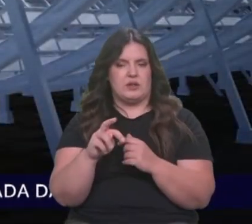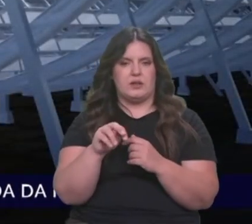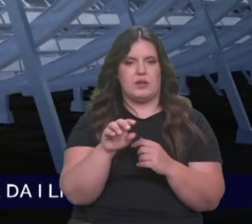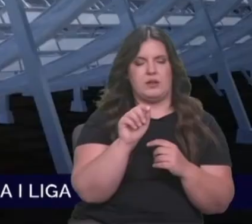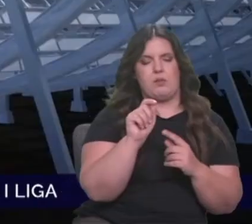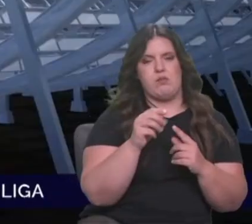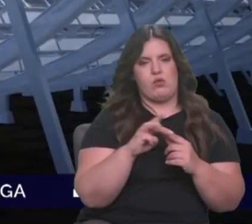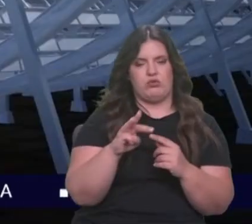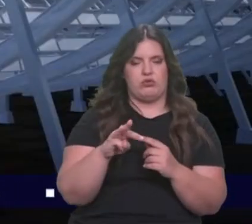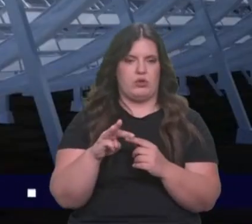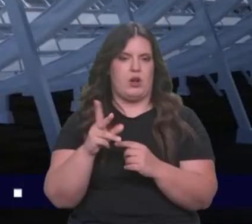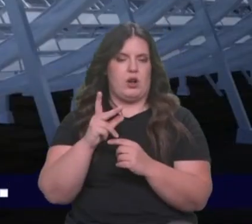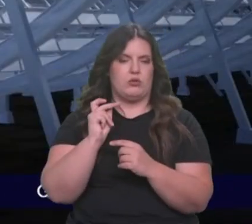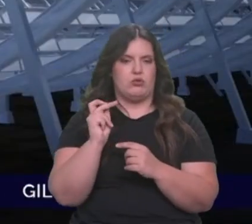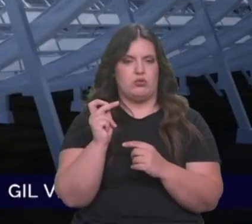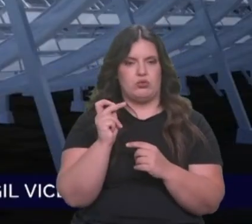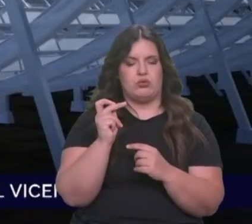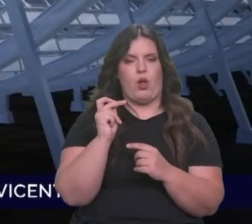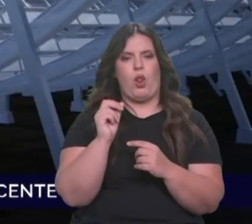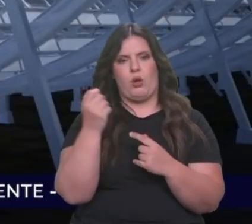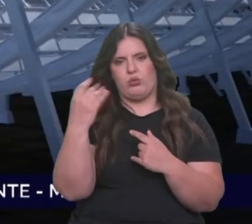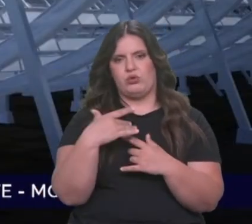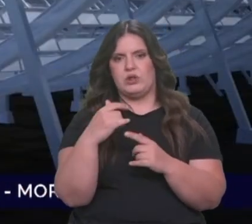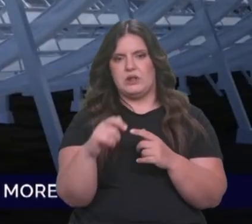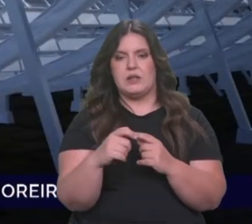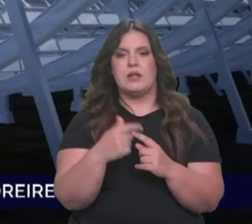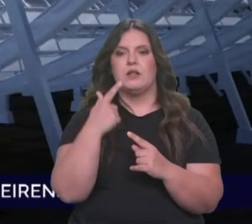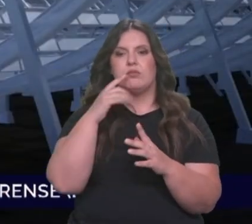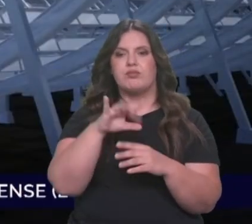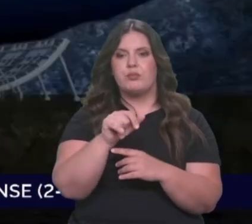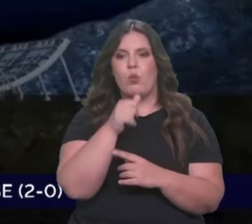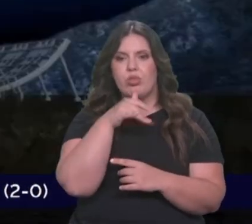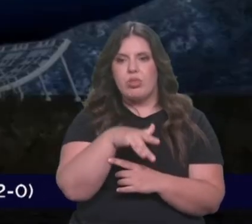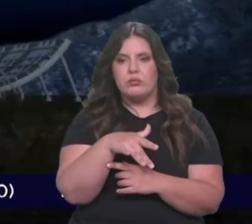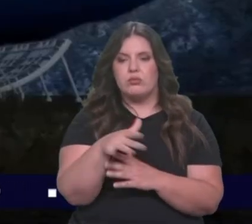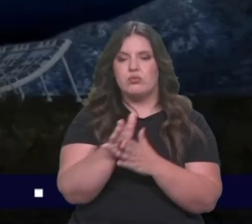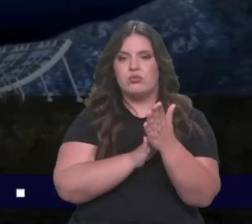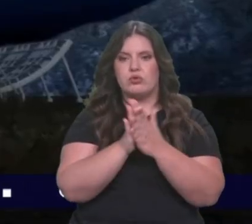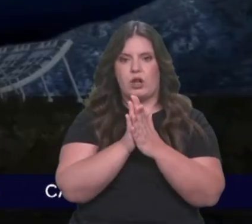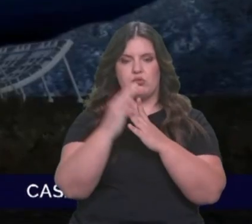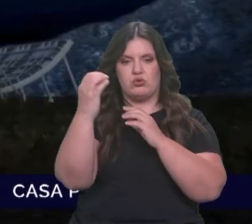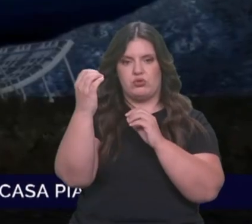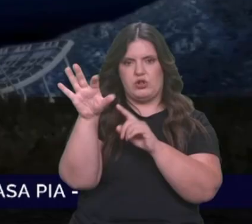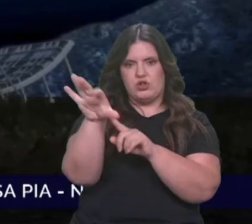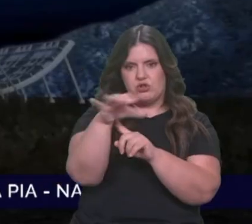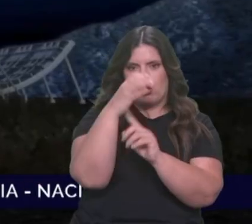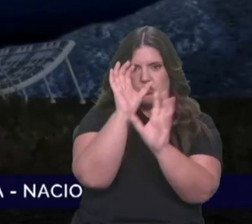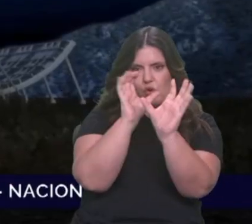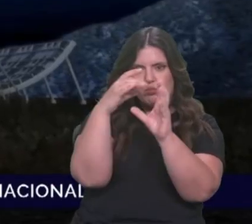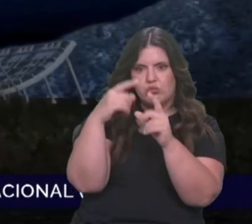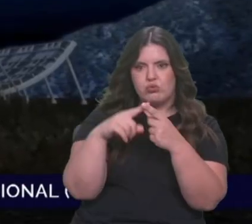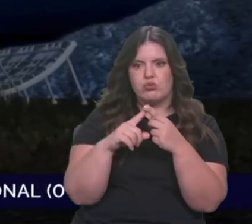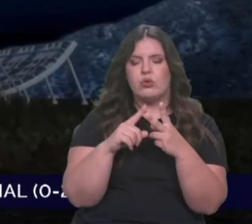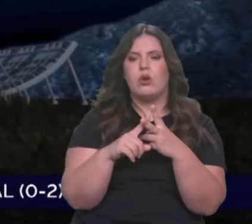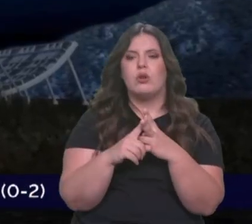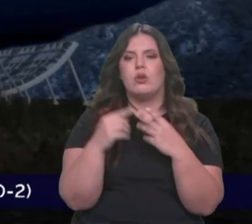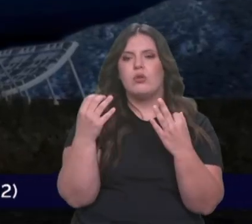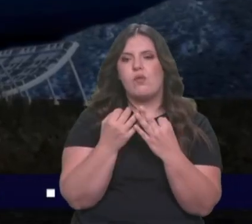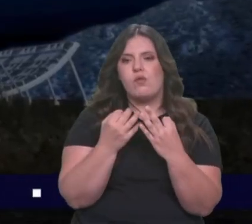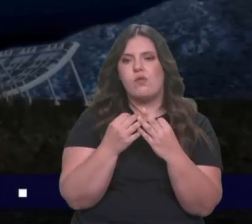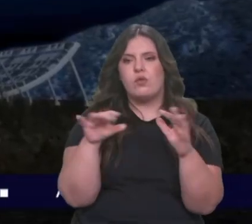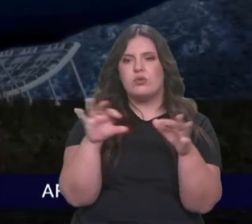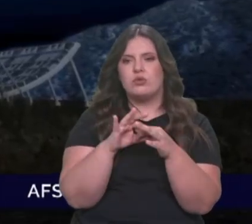anos-luz de distância. Olha, para nós termos uma pequena ideia de onde é que foi esta rajada, utilizamos estes telescópios que, no fundo,